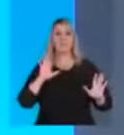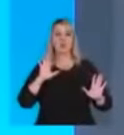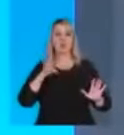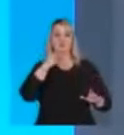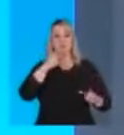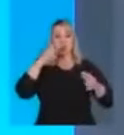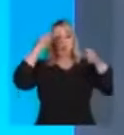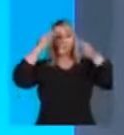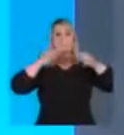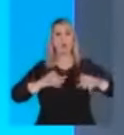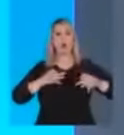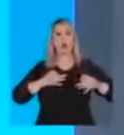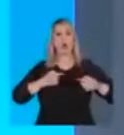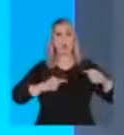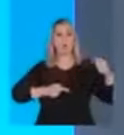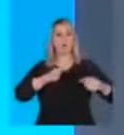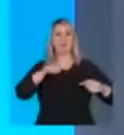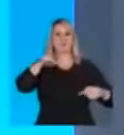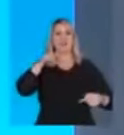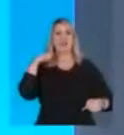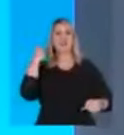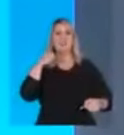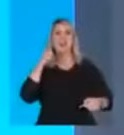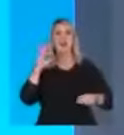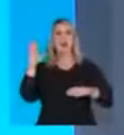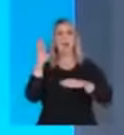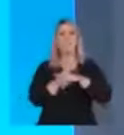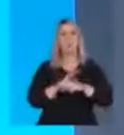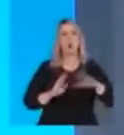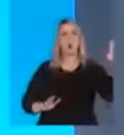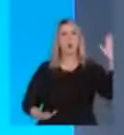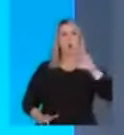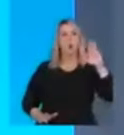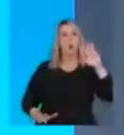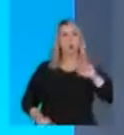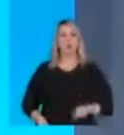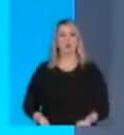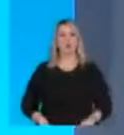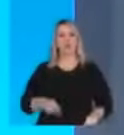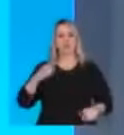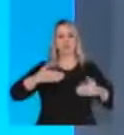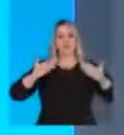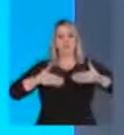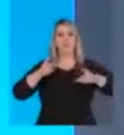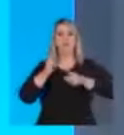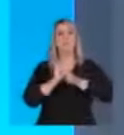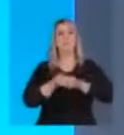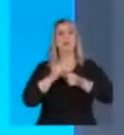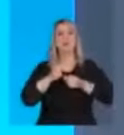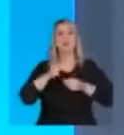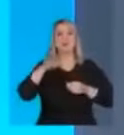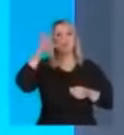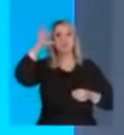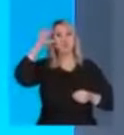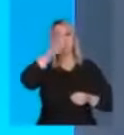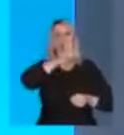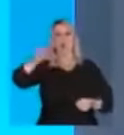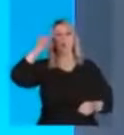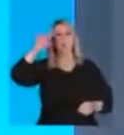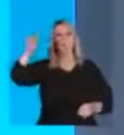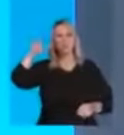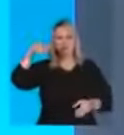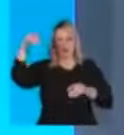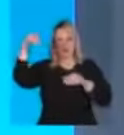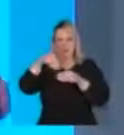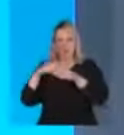moral política o senhor foi Senador com apoio de Lula o senhor foi ministro da pesca de Dilma até o último dia e